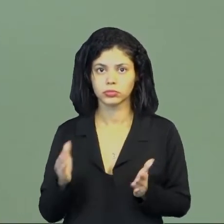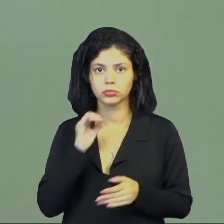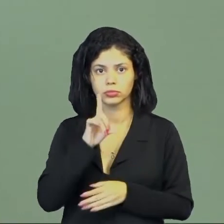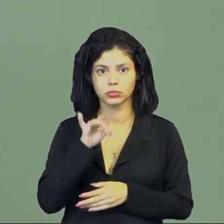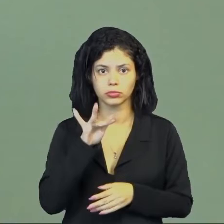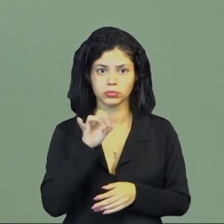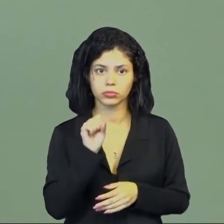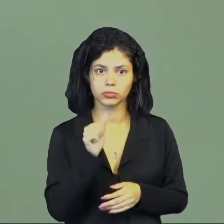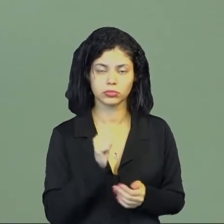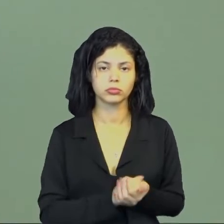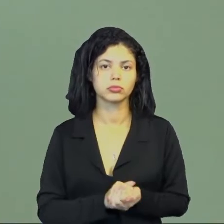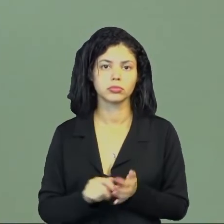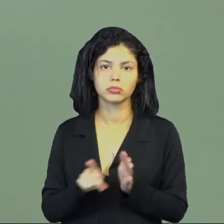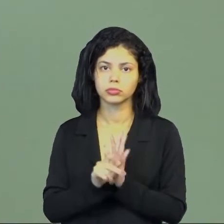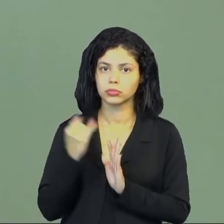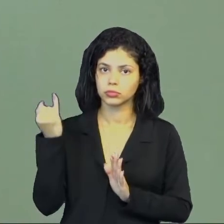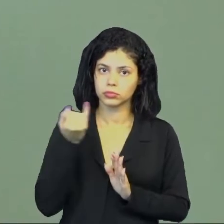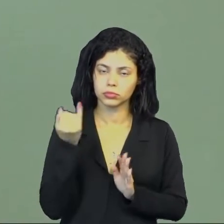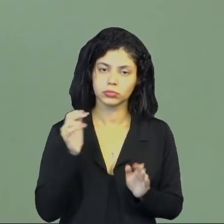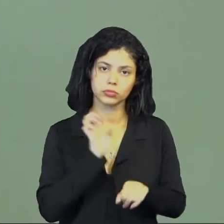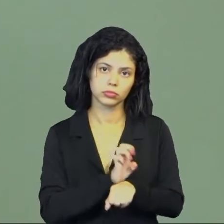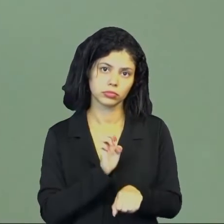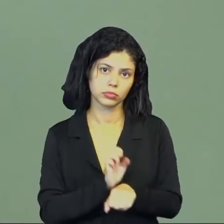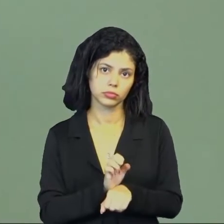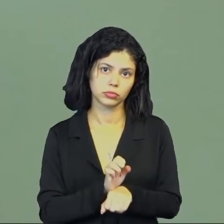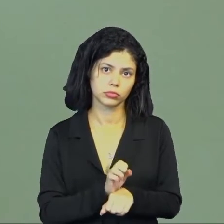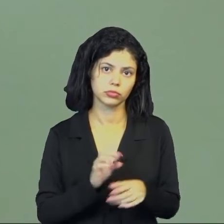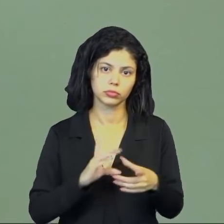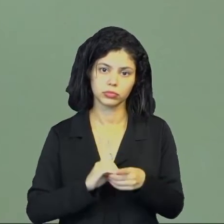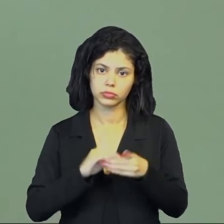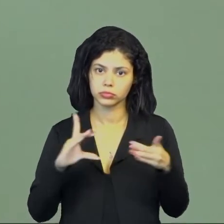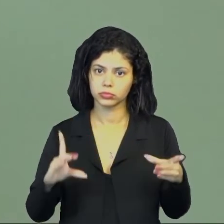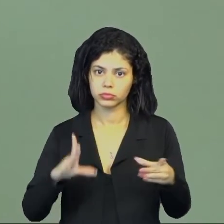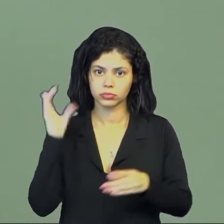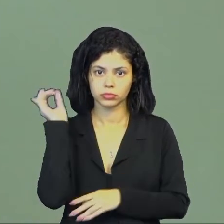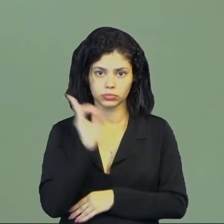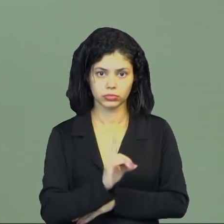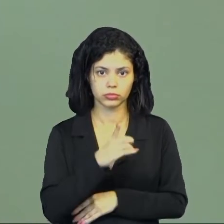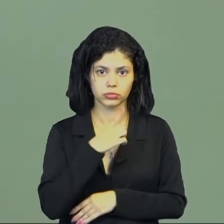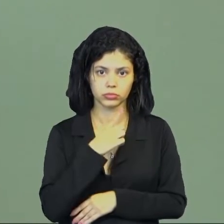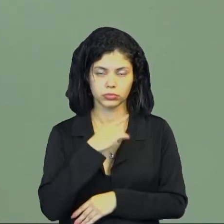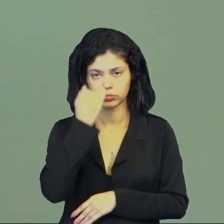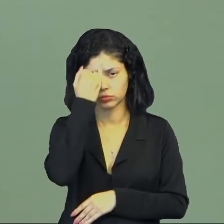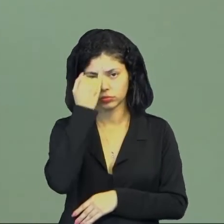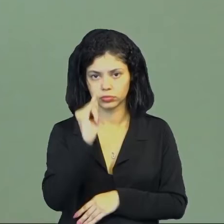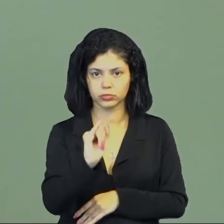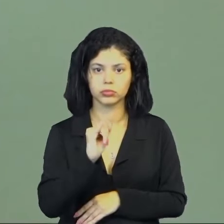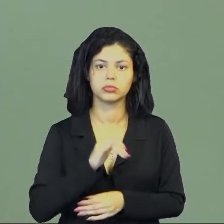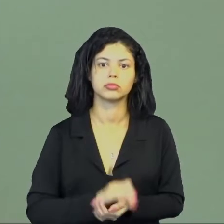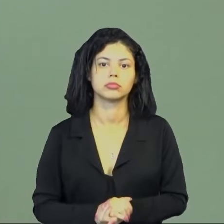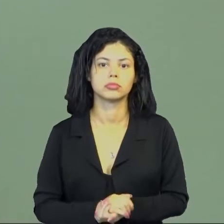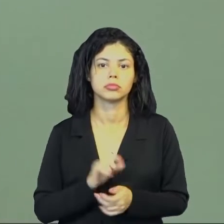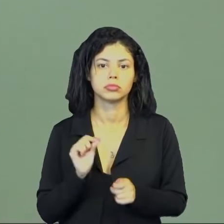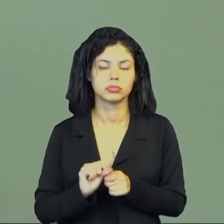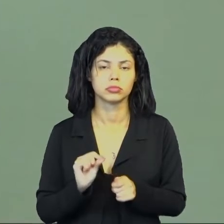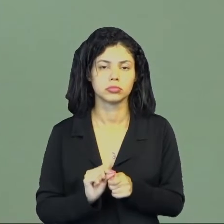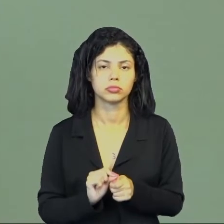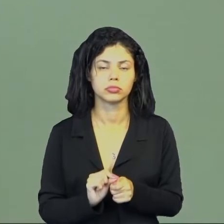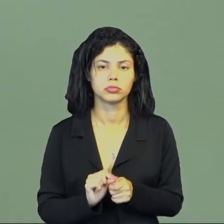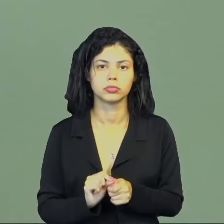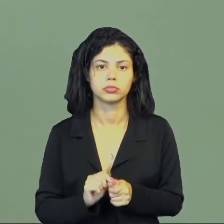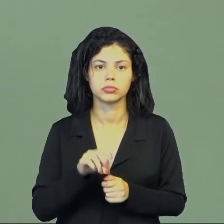iluministas, principalmente na formação do nosso Estado democrático de direito. A gente tem aí a ideia, né, que foi idealizada